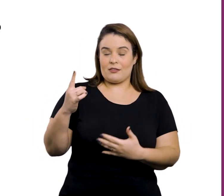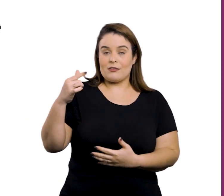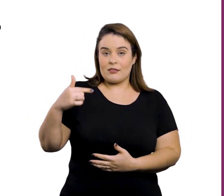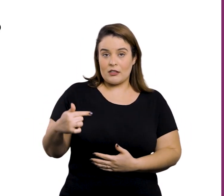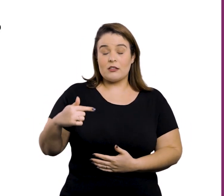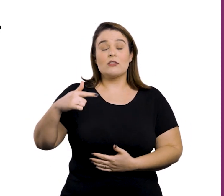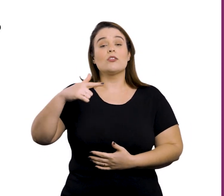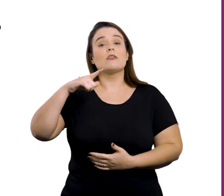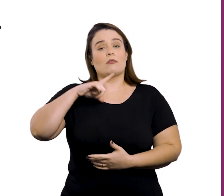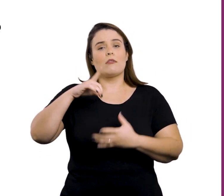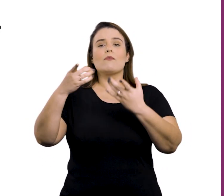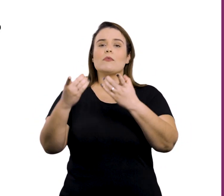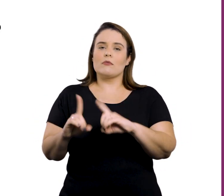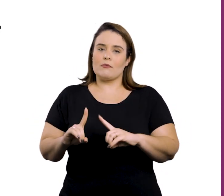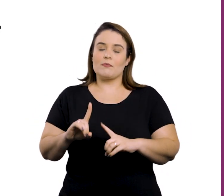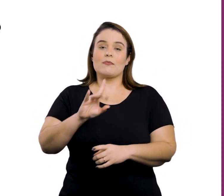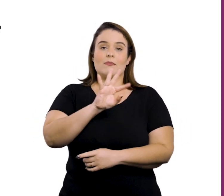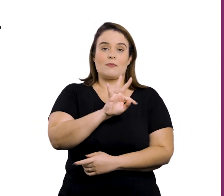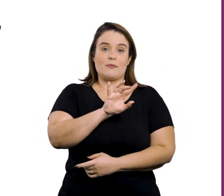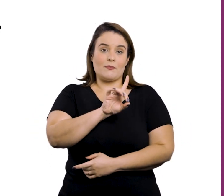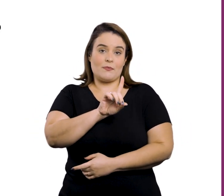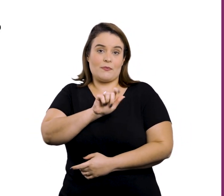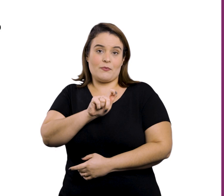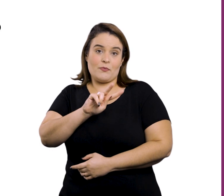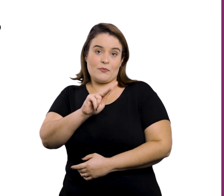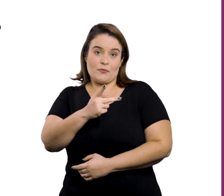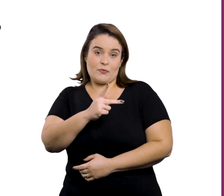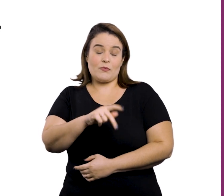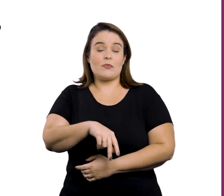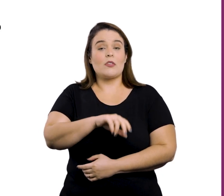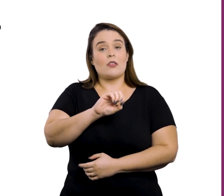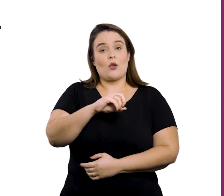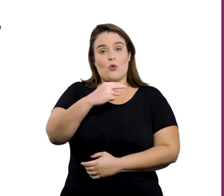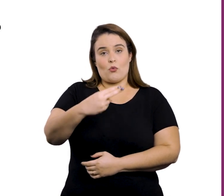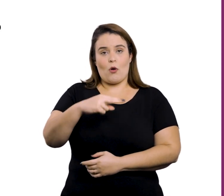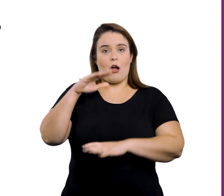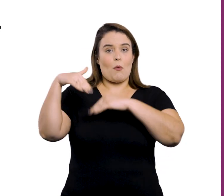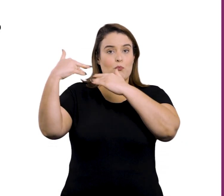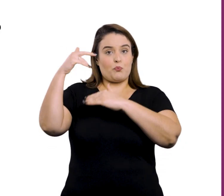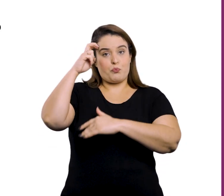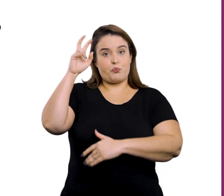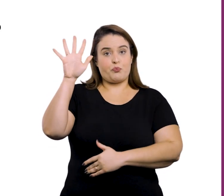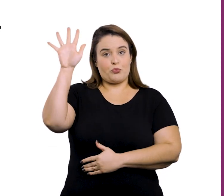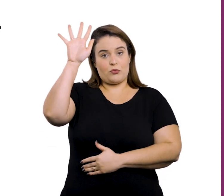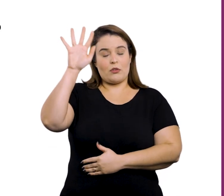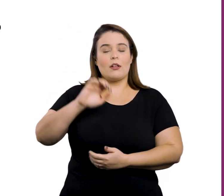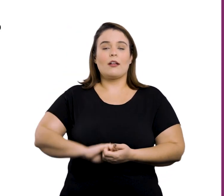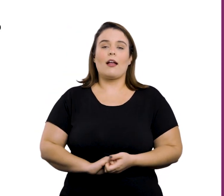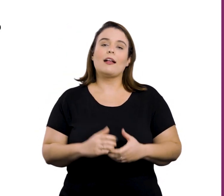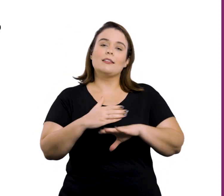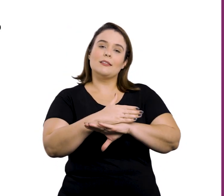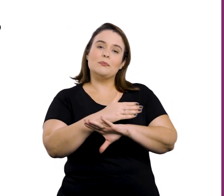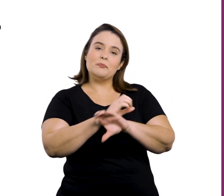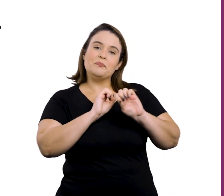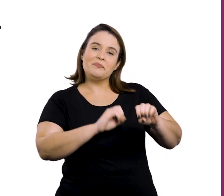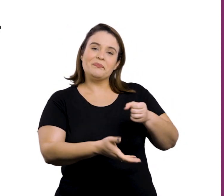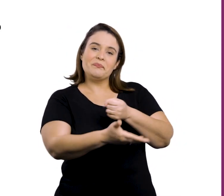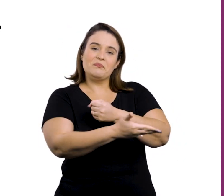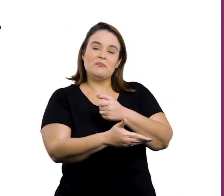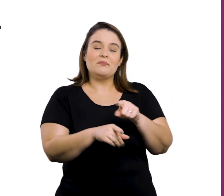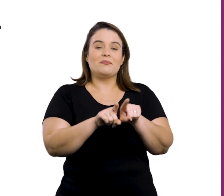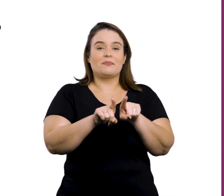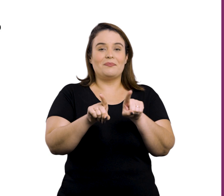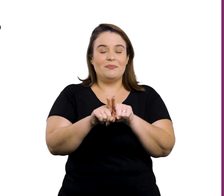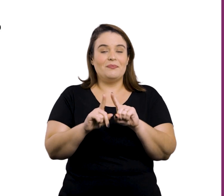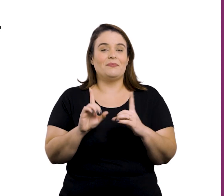com deficiência, transtornos globais do desenvolvimento e altas habilidades ou superdotação, o acesso à educação